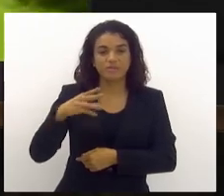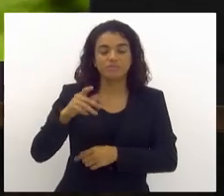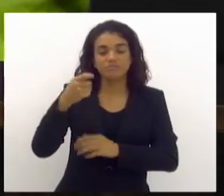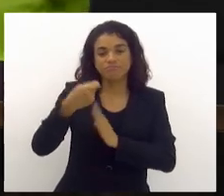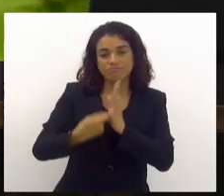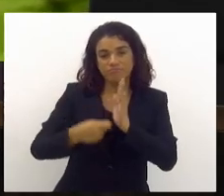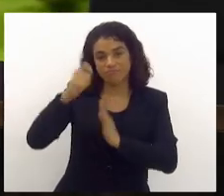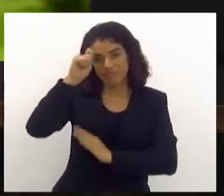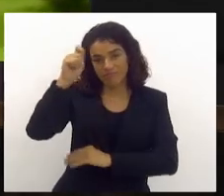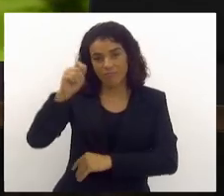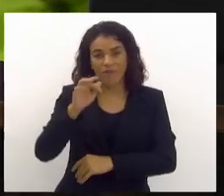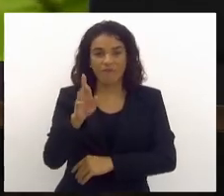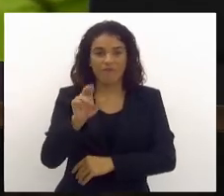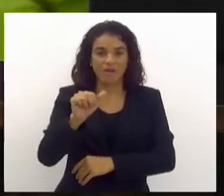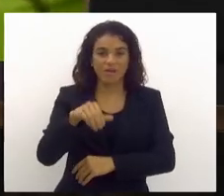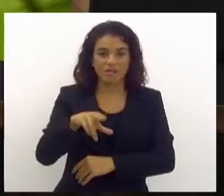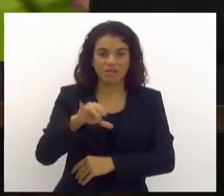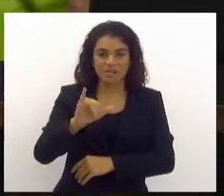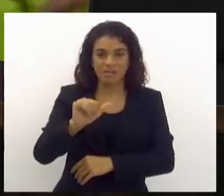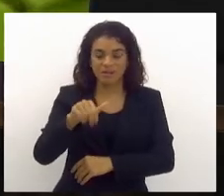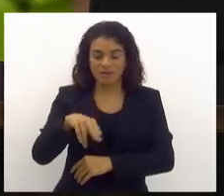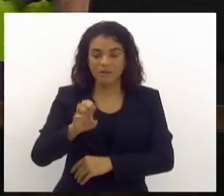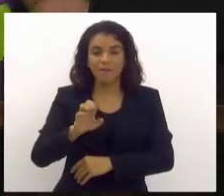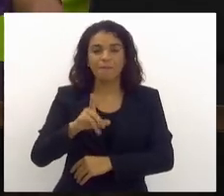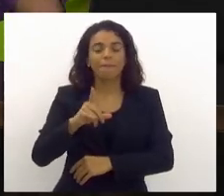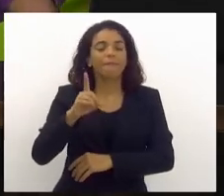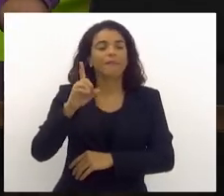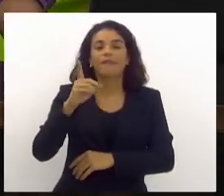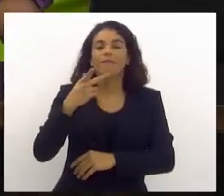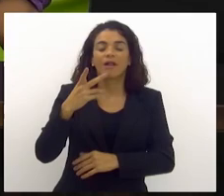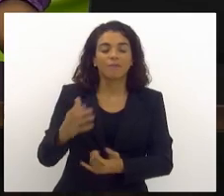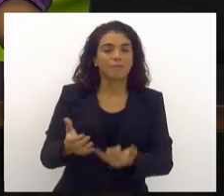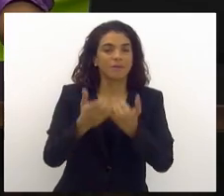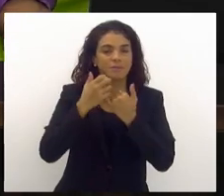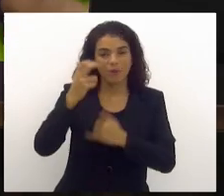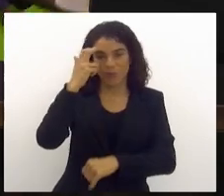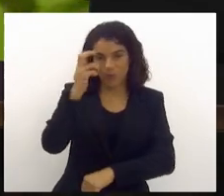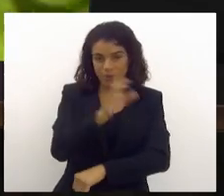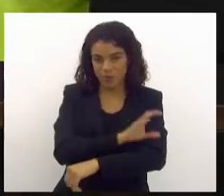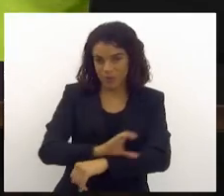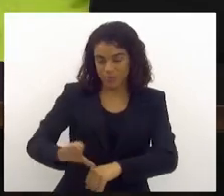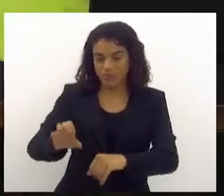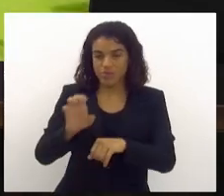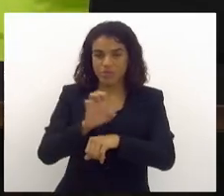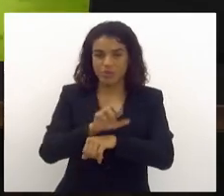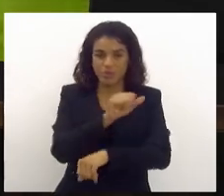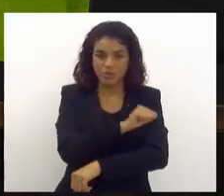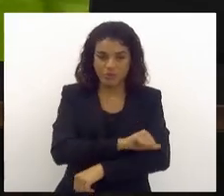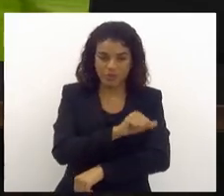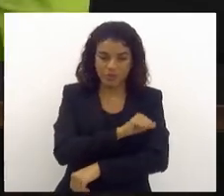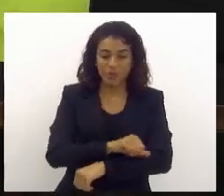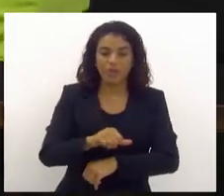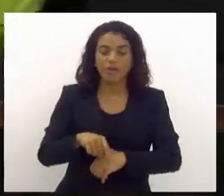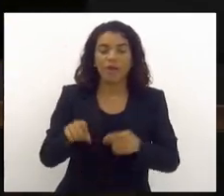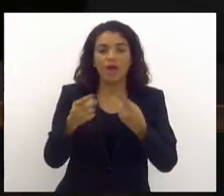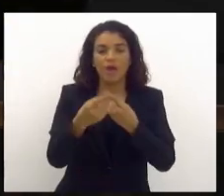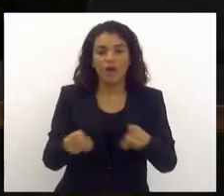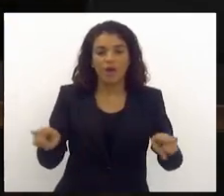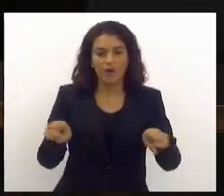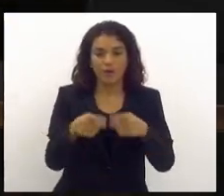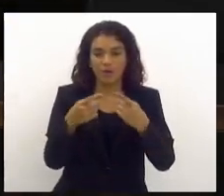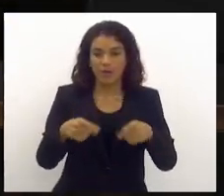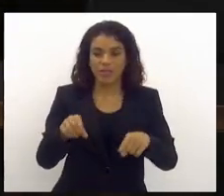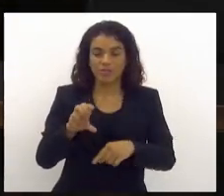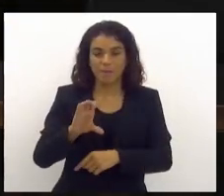autoria da deputada Franciane Mota, que declara como patrimônio cultural e material do Estado do Rio de Janeiro a Orquestra Maré